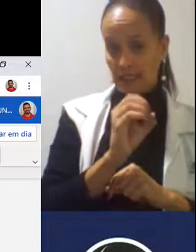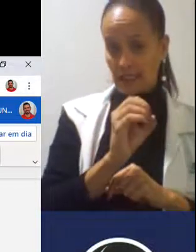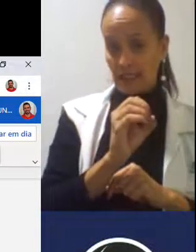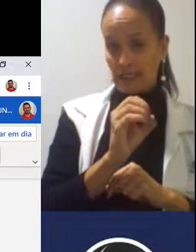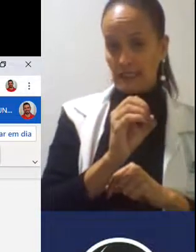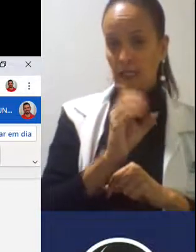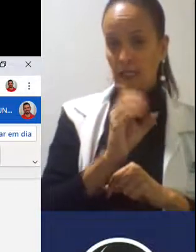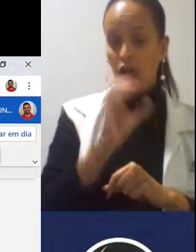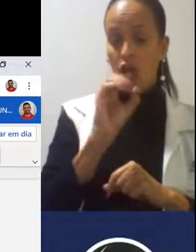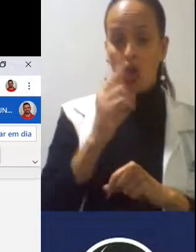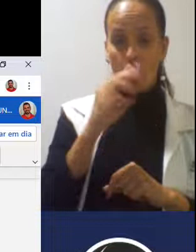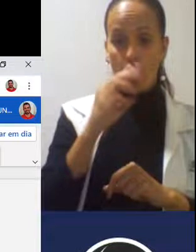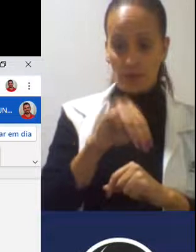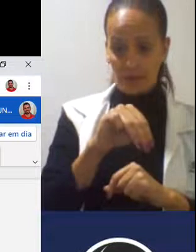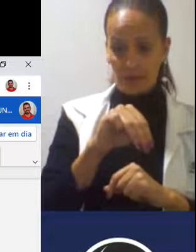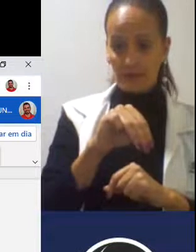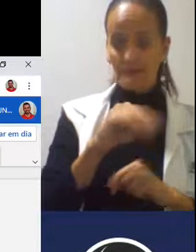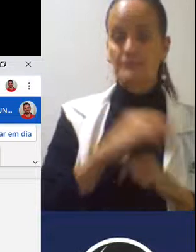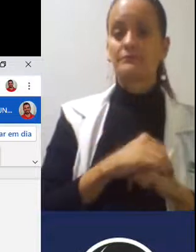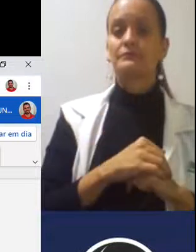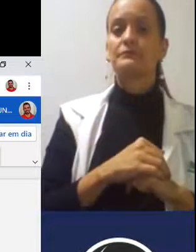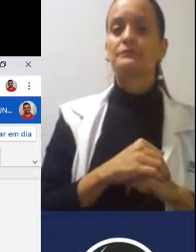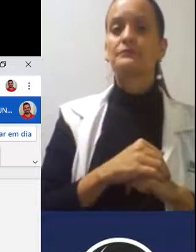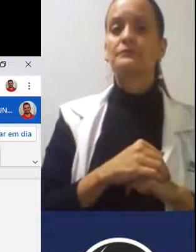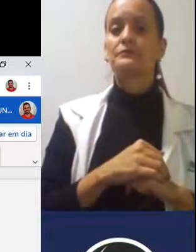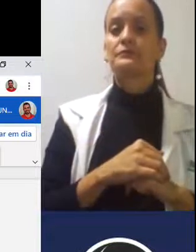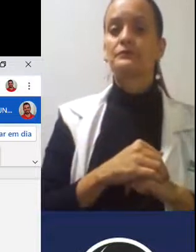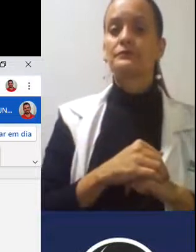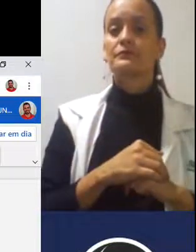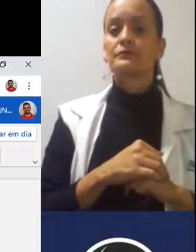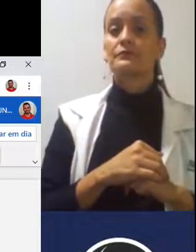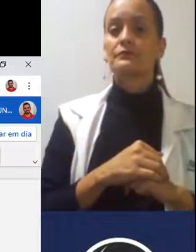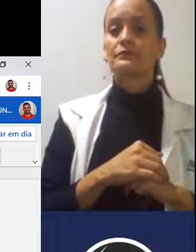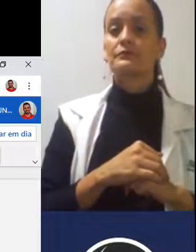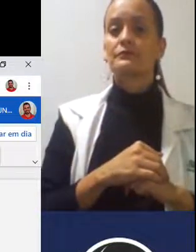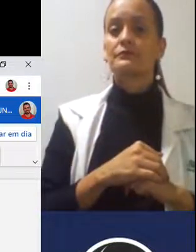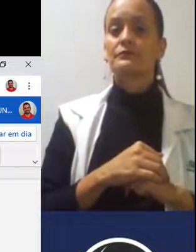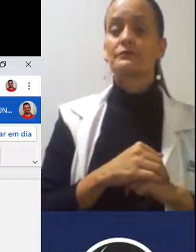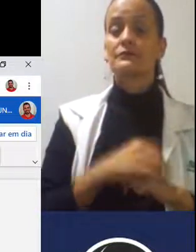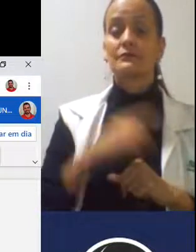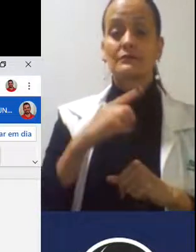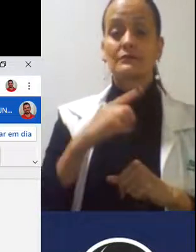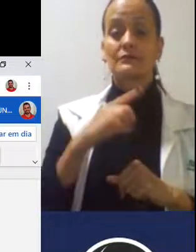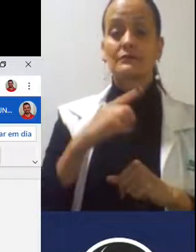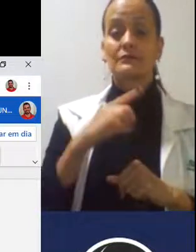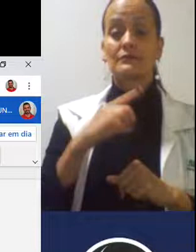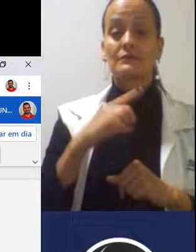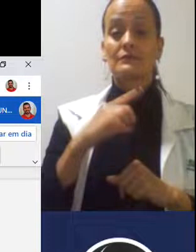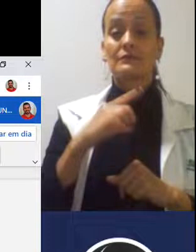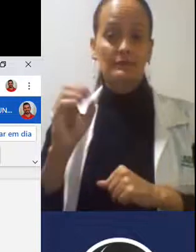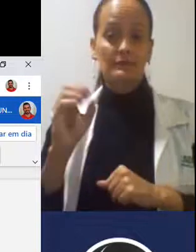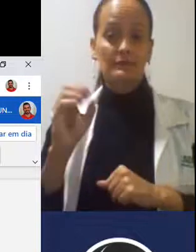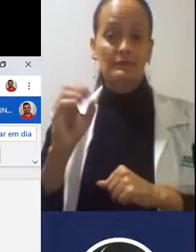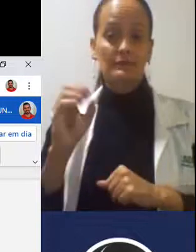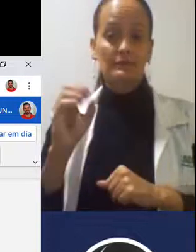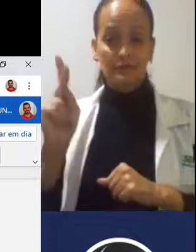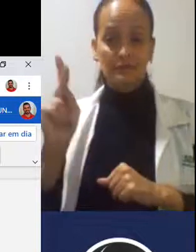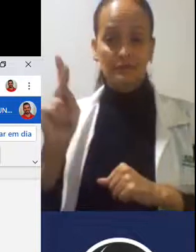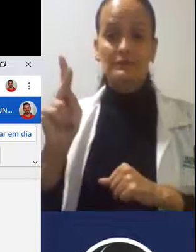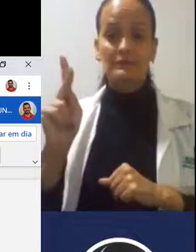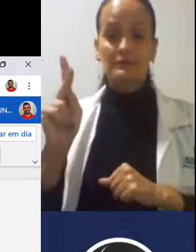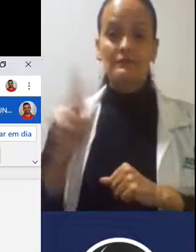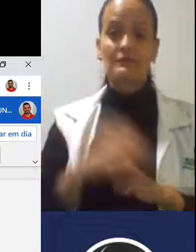ohms é um valor de resistência, né? 100 kilo ohms